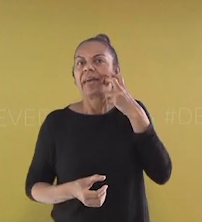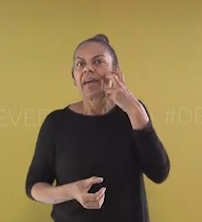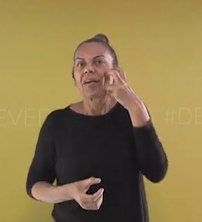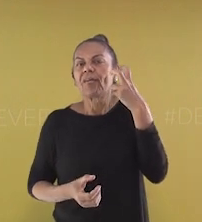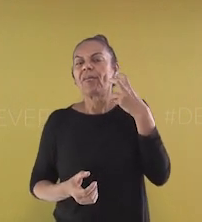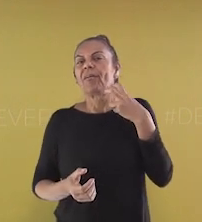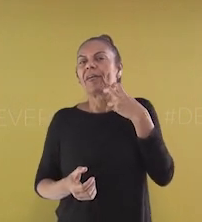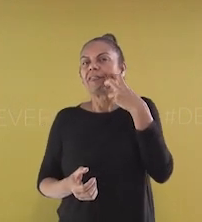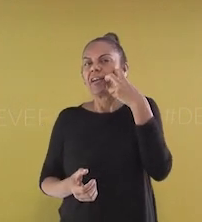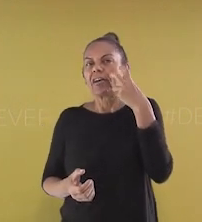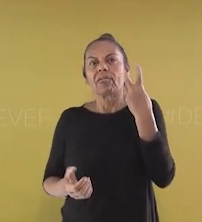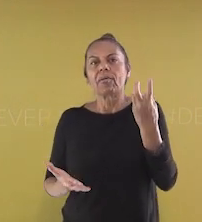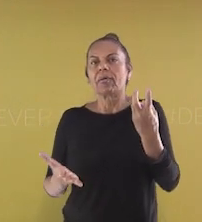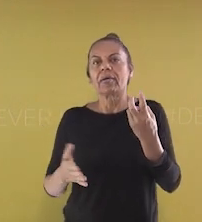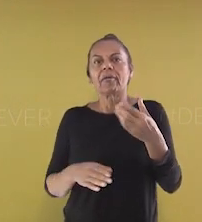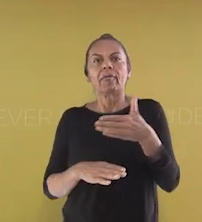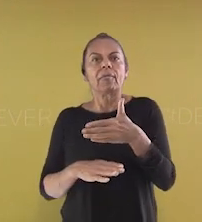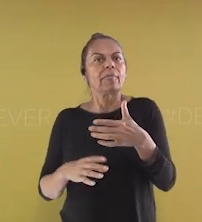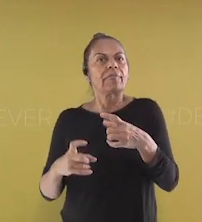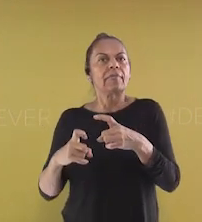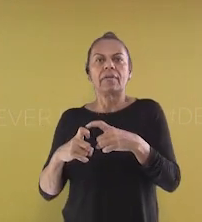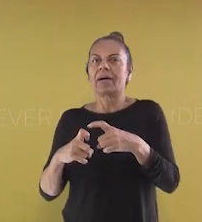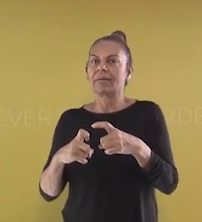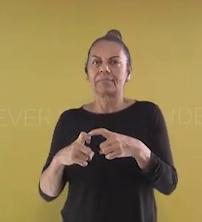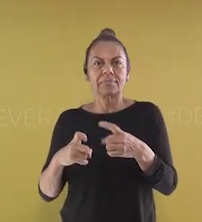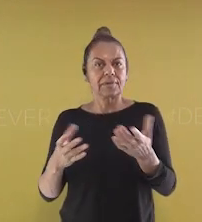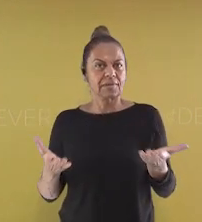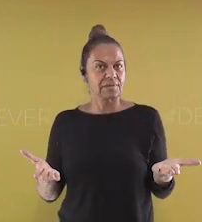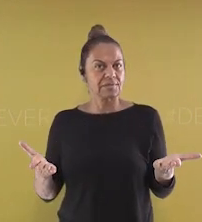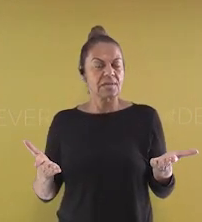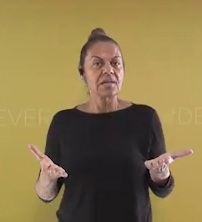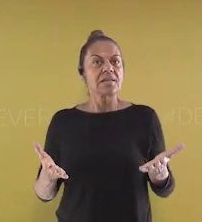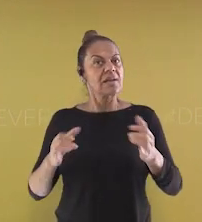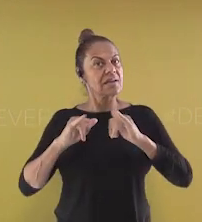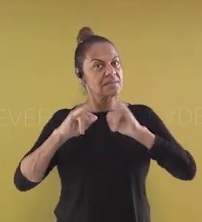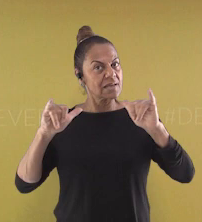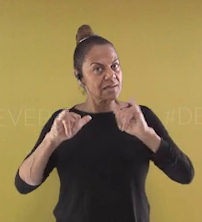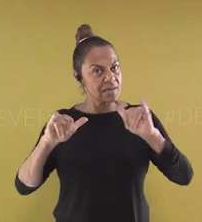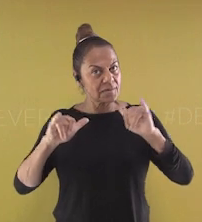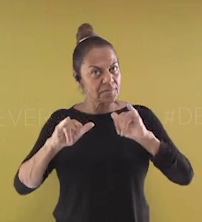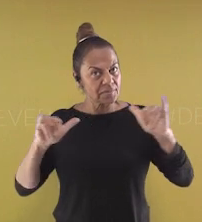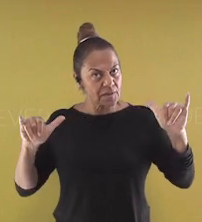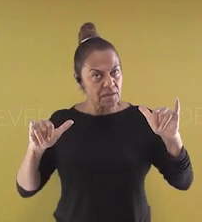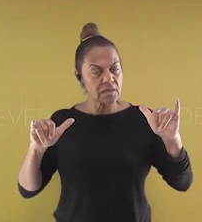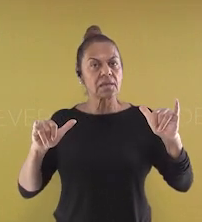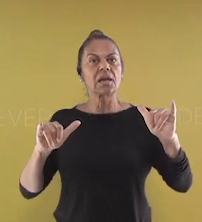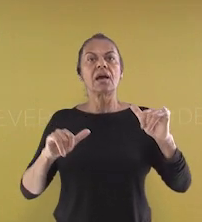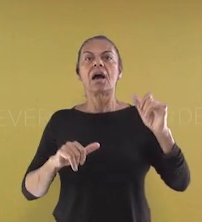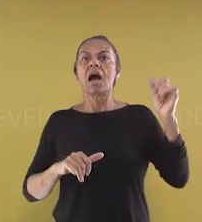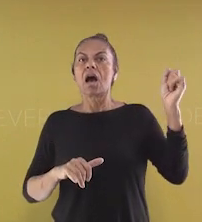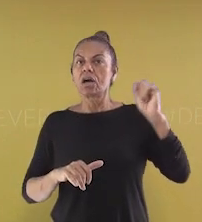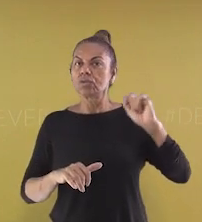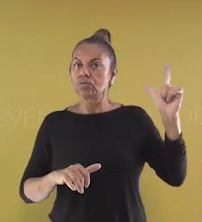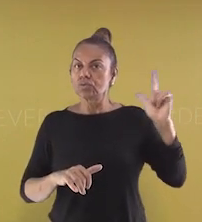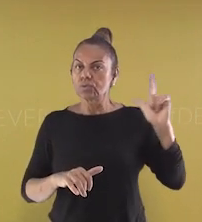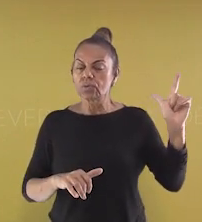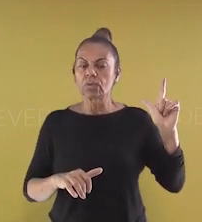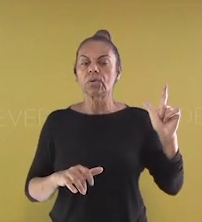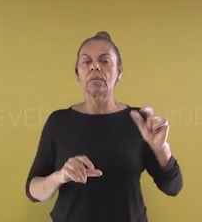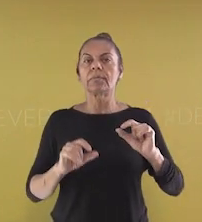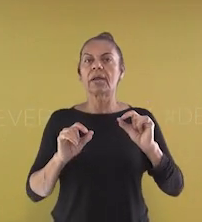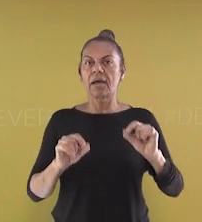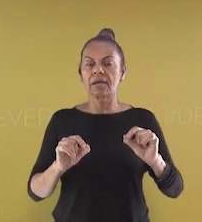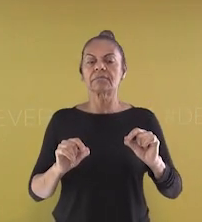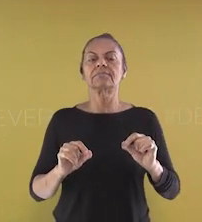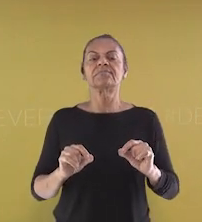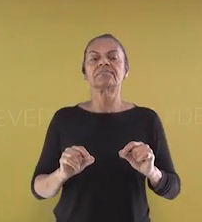ainda hoje há muita resistência entre os homens para a realização dos exames preventivos. A campanha Novembro